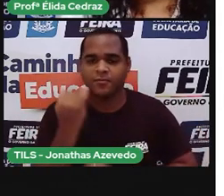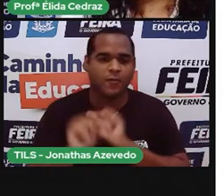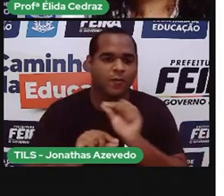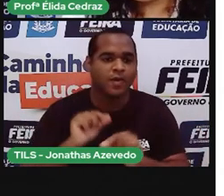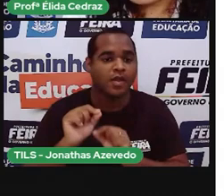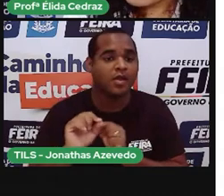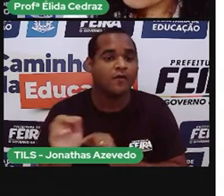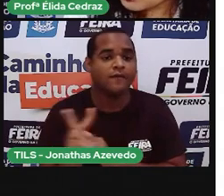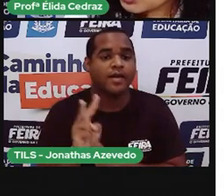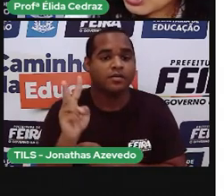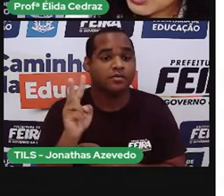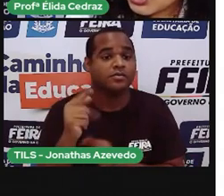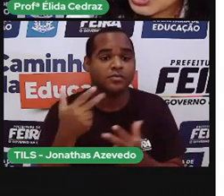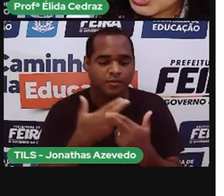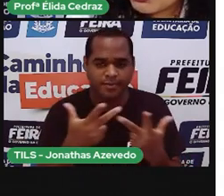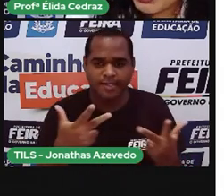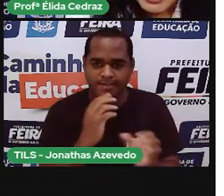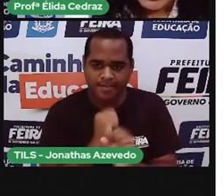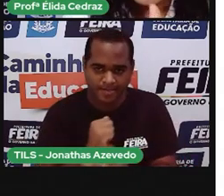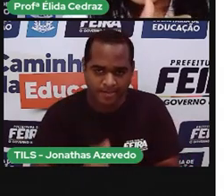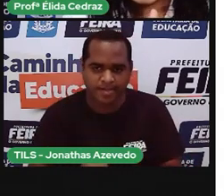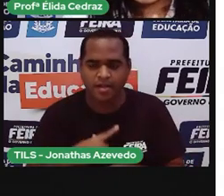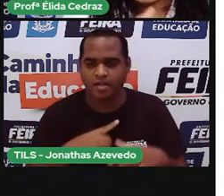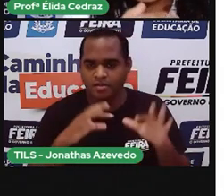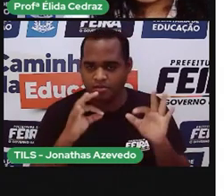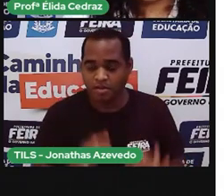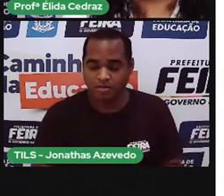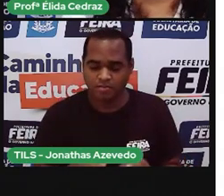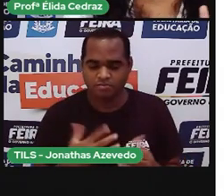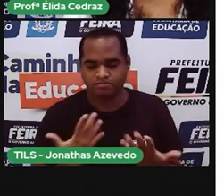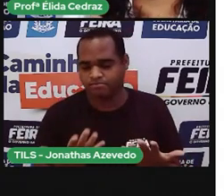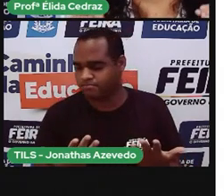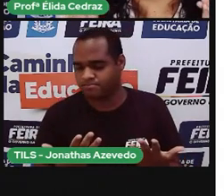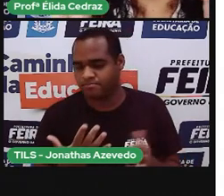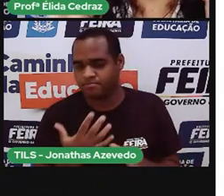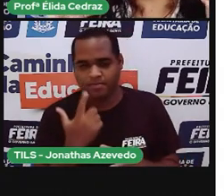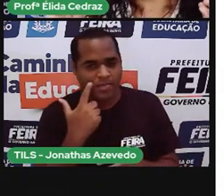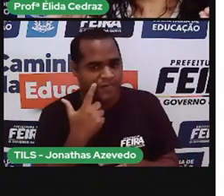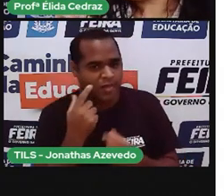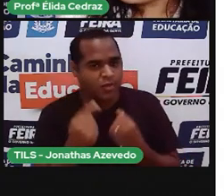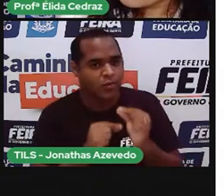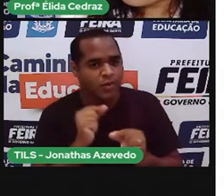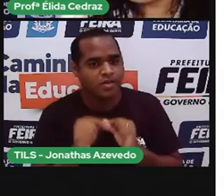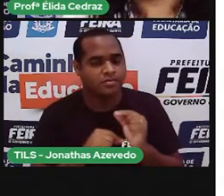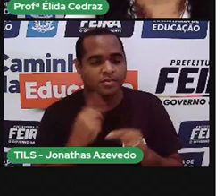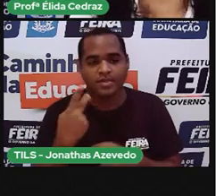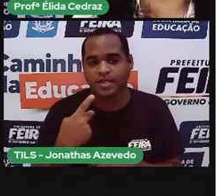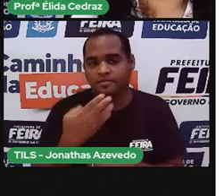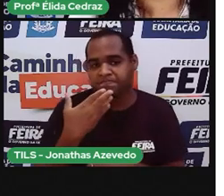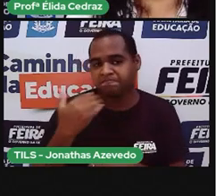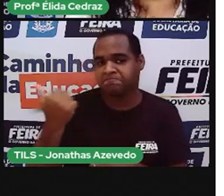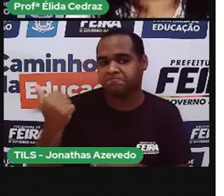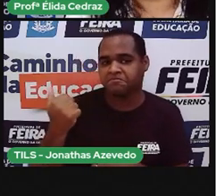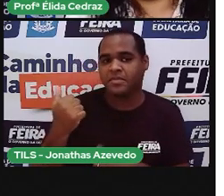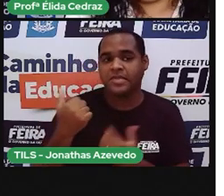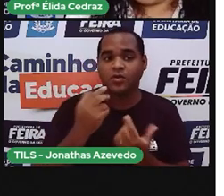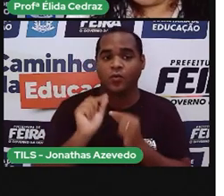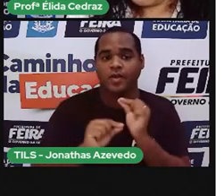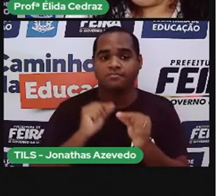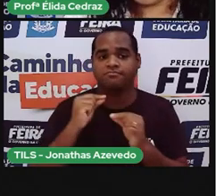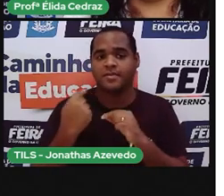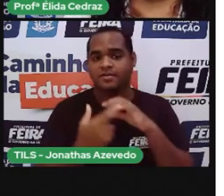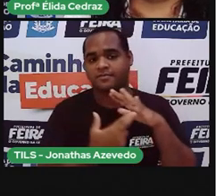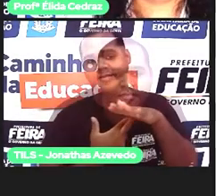coisas, depois somar tudo direitinho, fazer a continha, para ver onde fica melhor a gente fazer a nossa